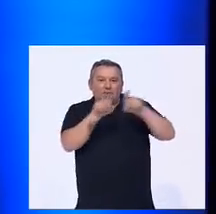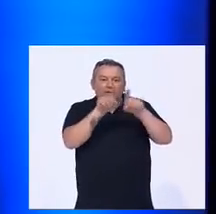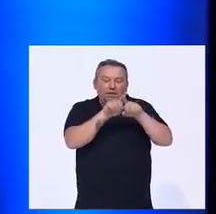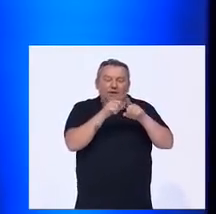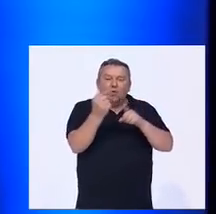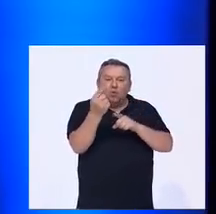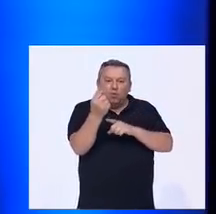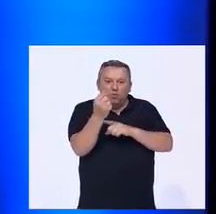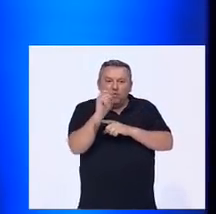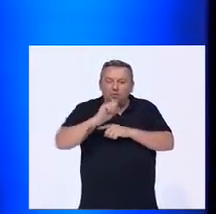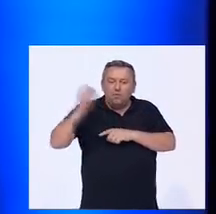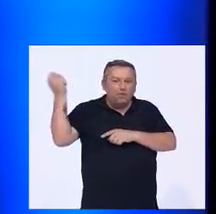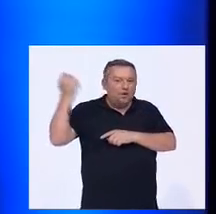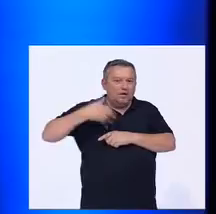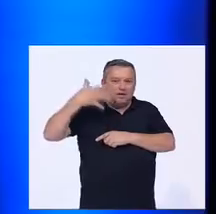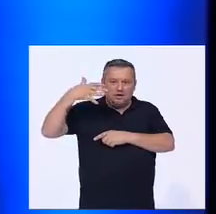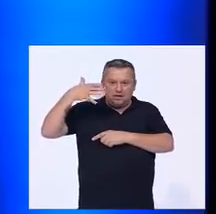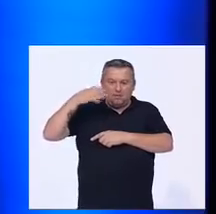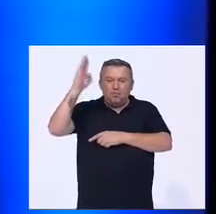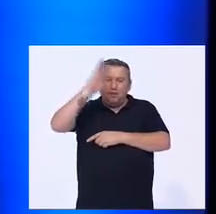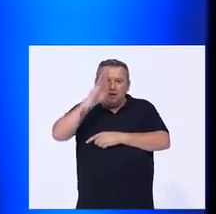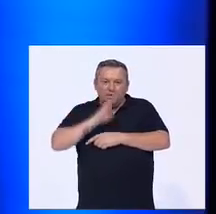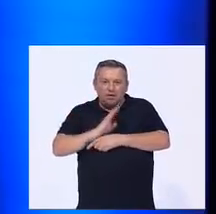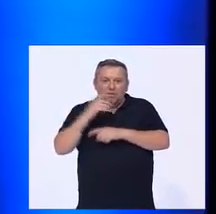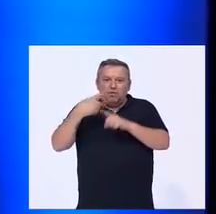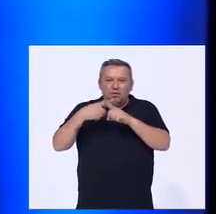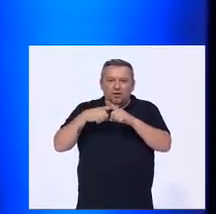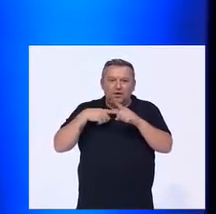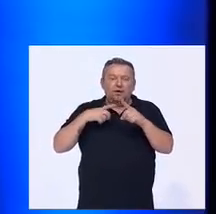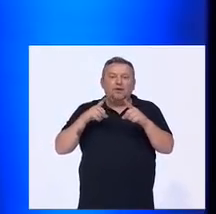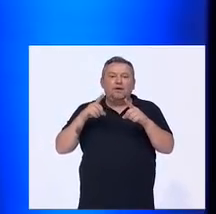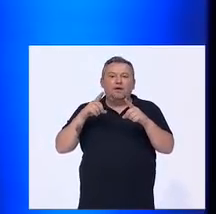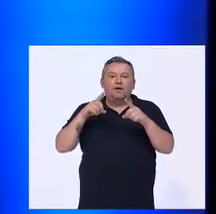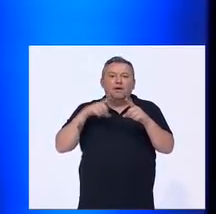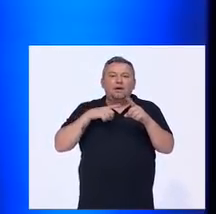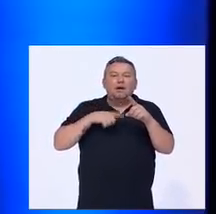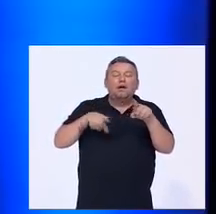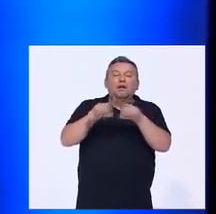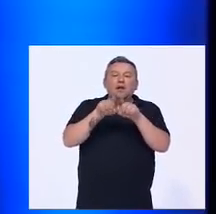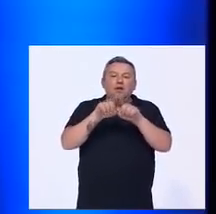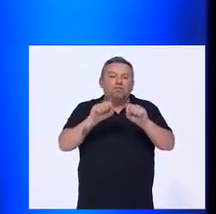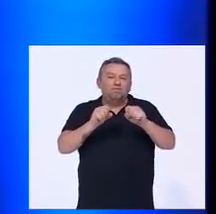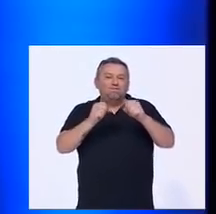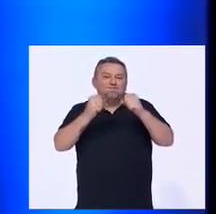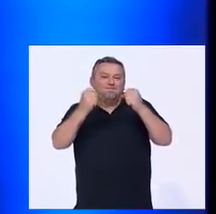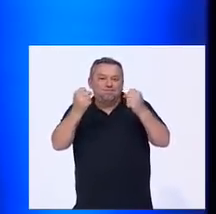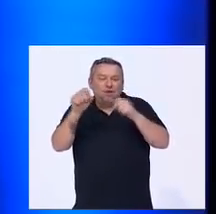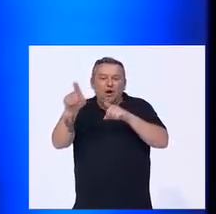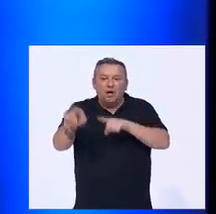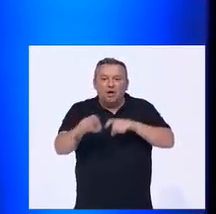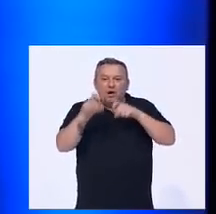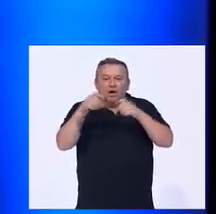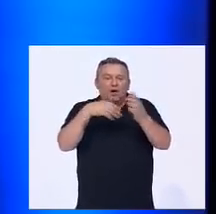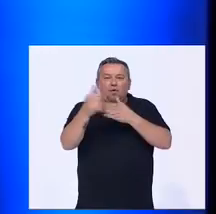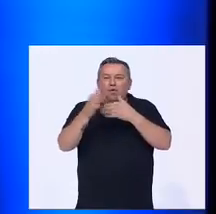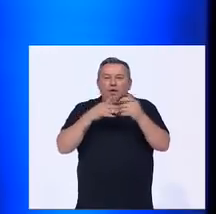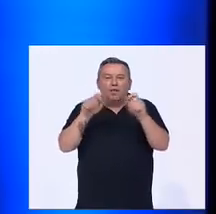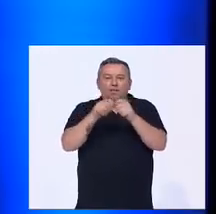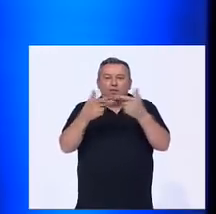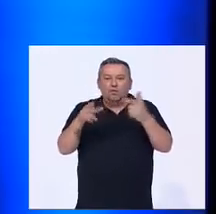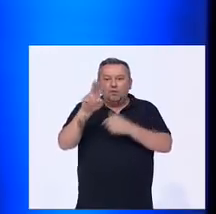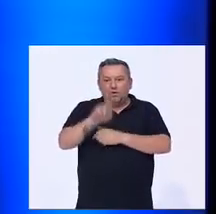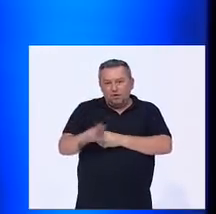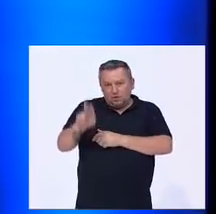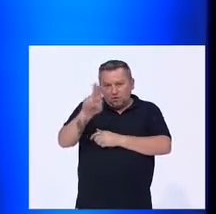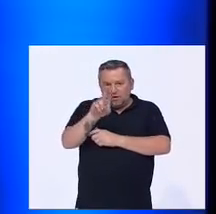Brasil são elevados, seja por a burocracia, na liberação de um defensivo agrícola, por exemplo, ou de uma semente, ou de qualquer produto que seja usado